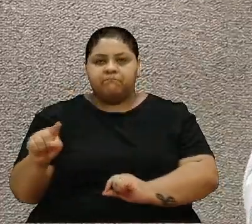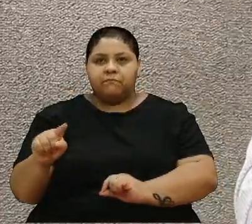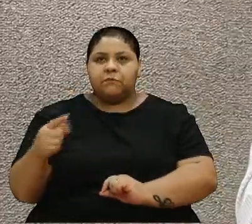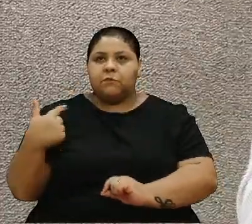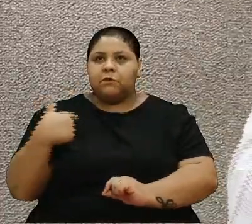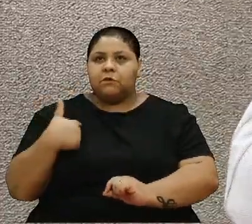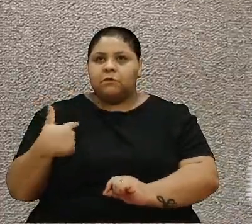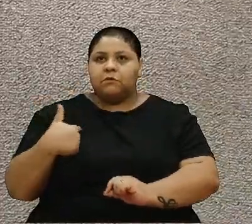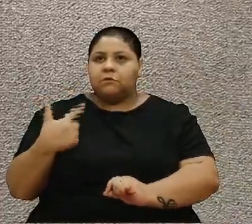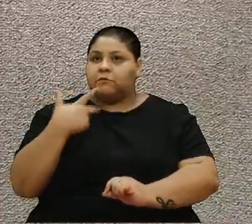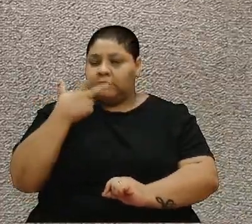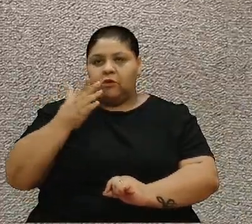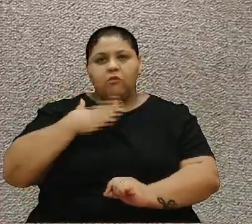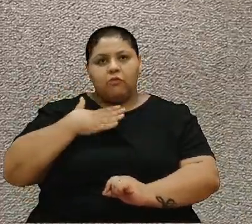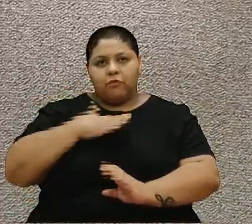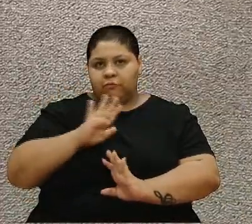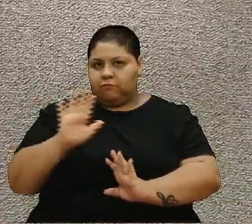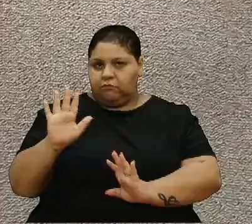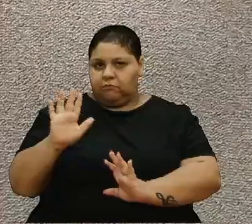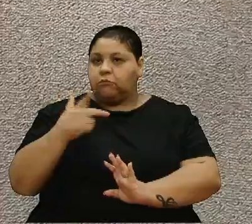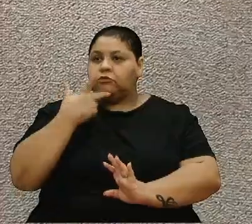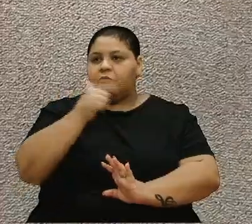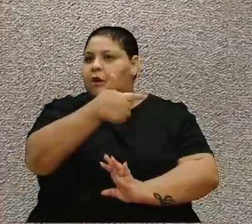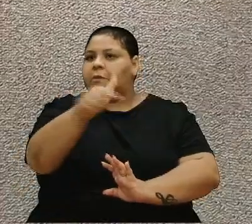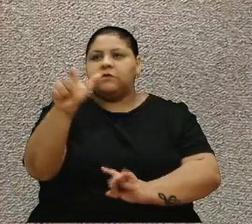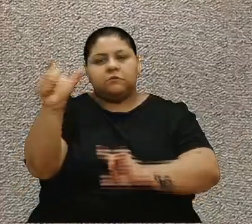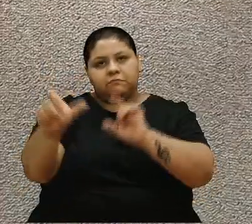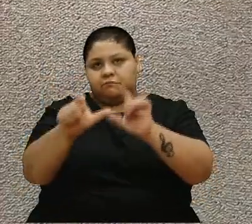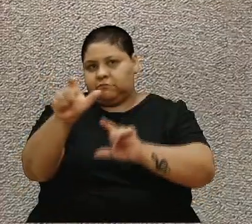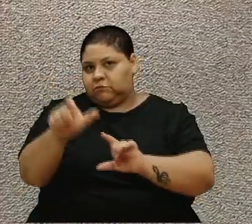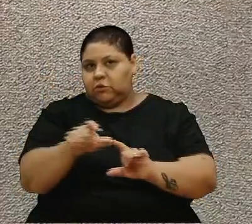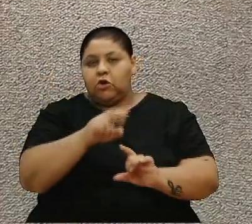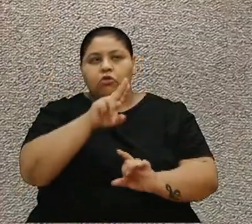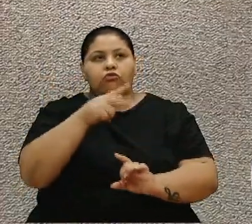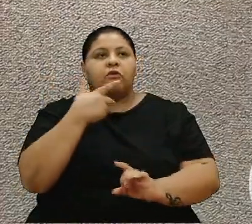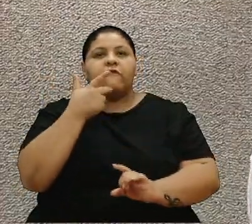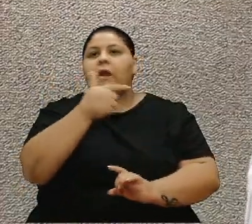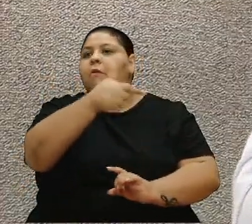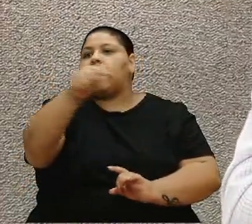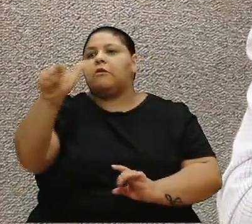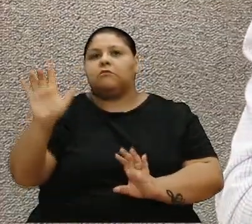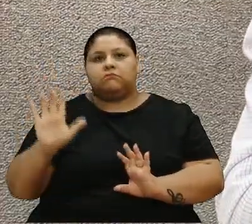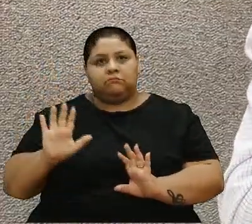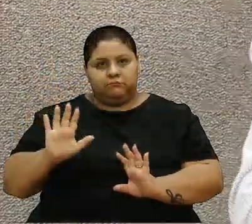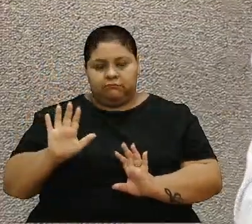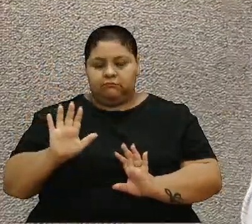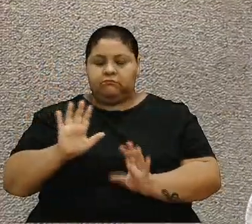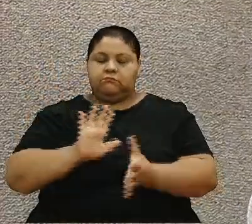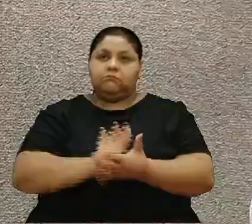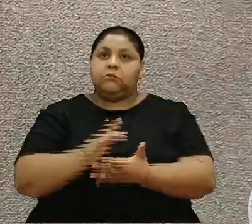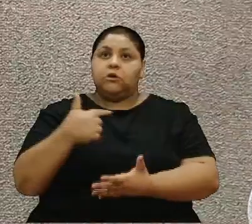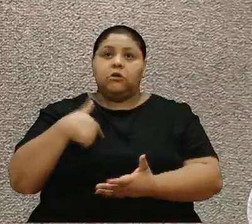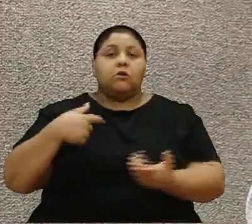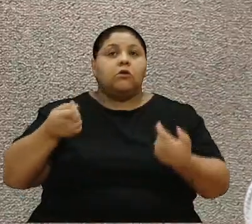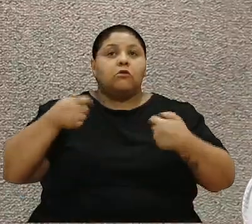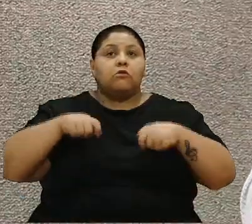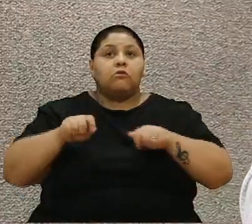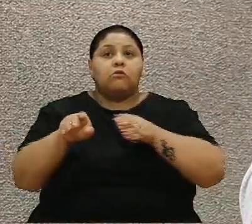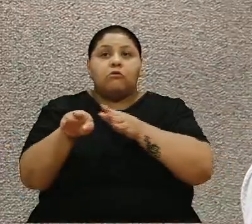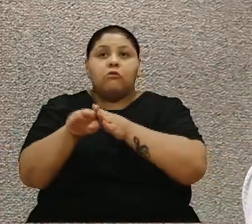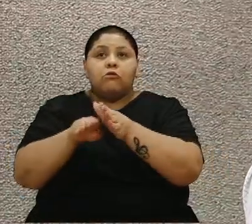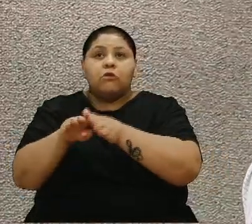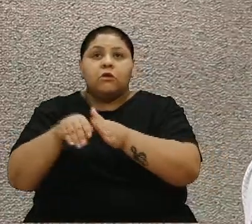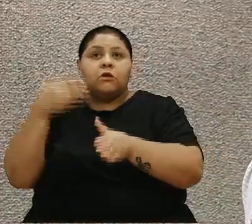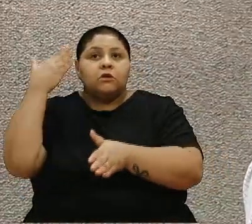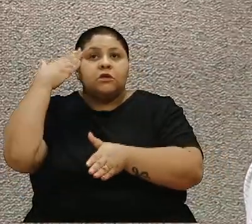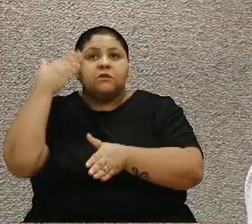eu falo por mim, não falo pelos outros. A gente jamais deve falar pelos outros, né? Eu não preciso de conselho para saber o que é